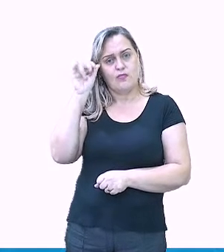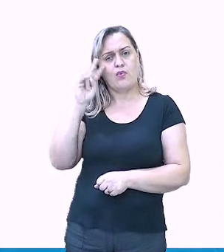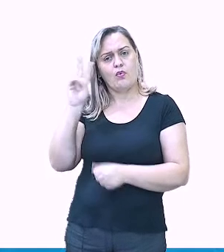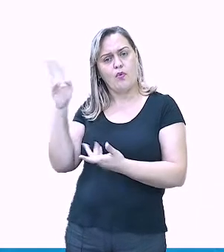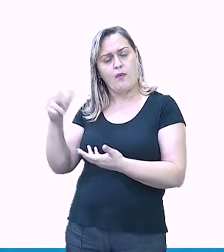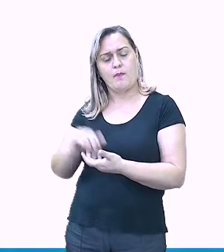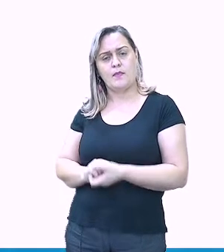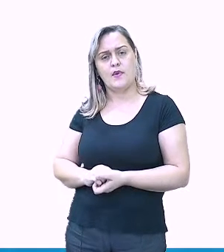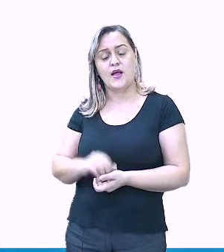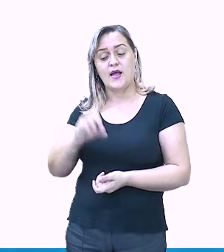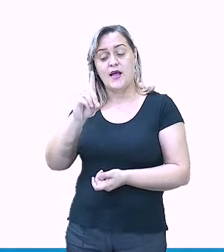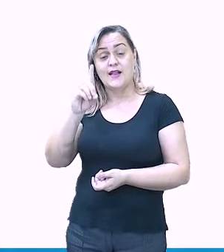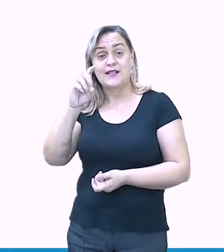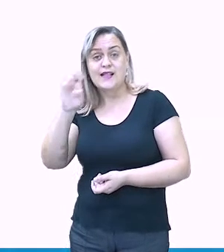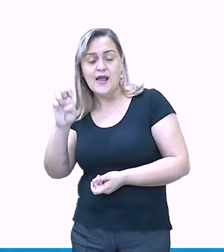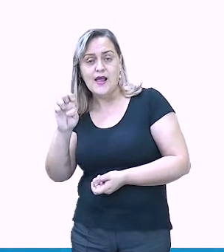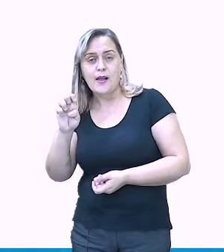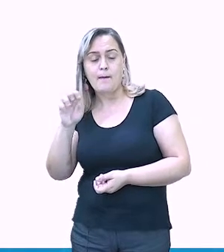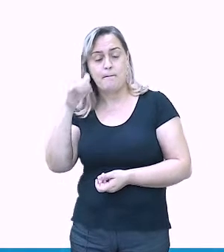correspondente, bovino.